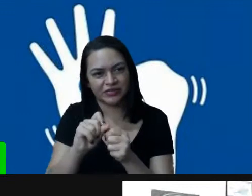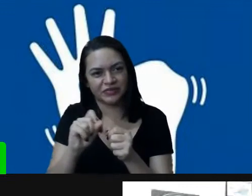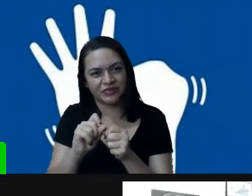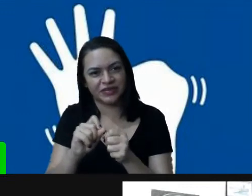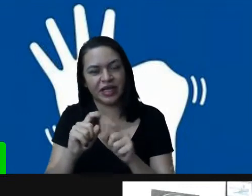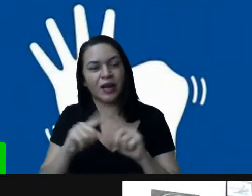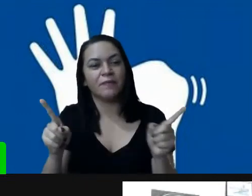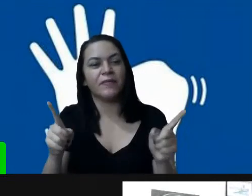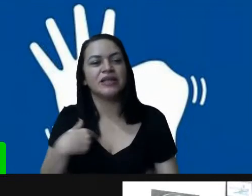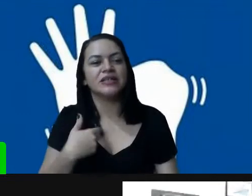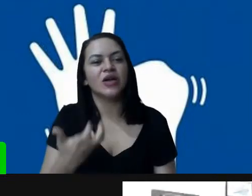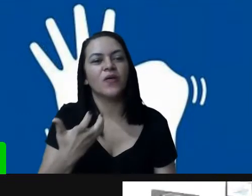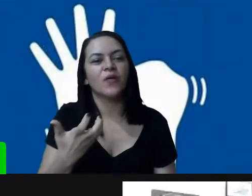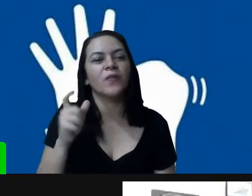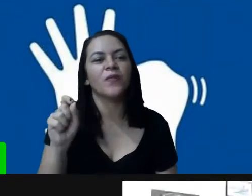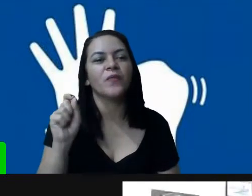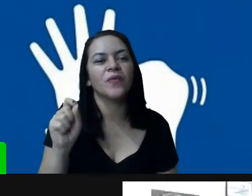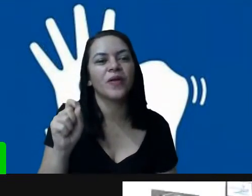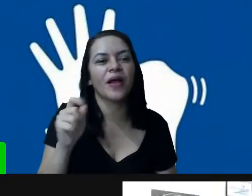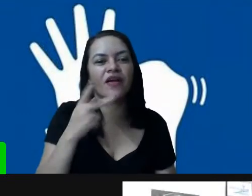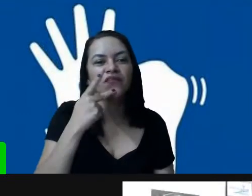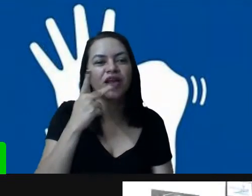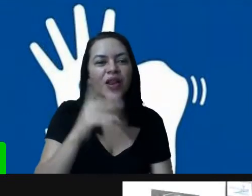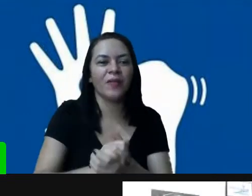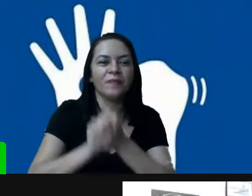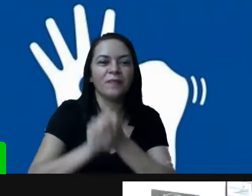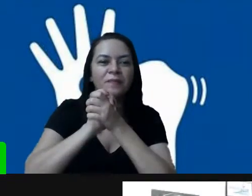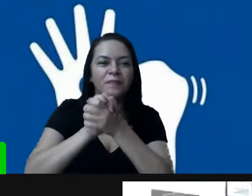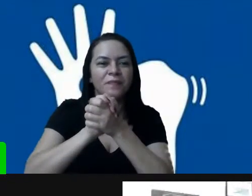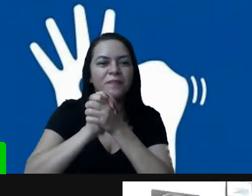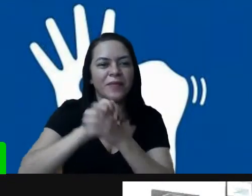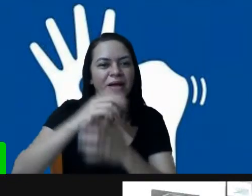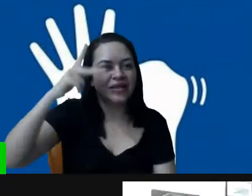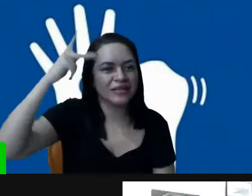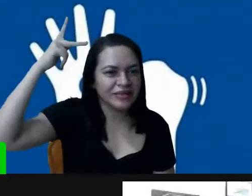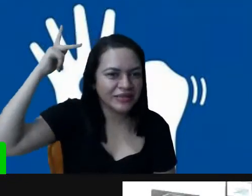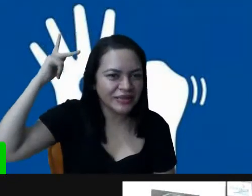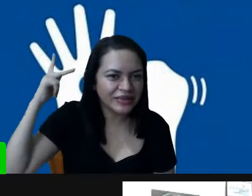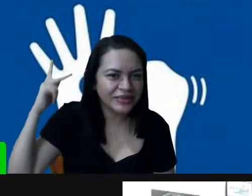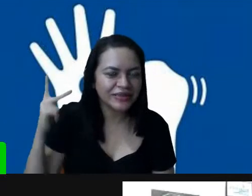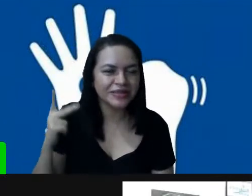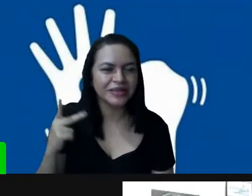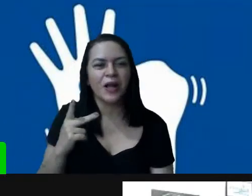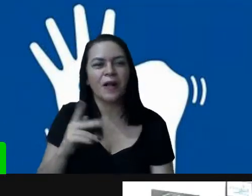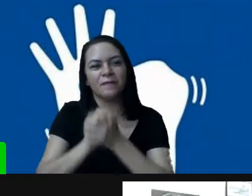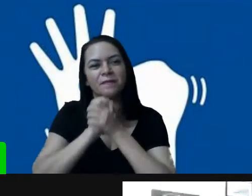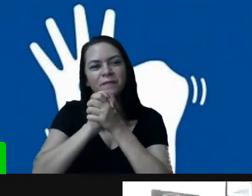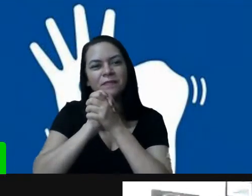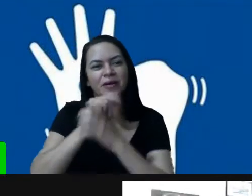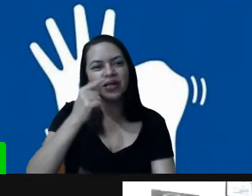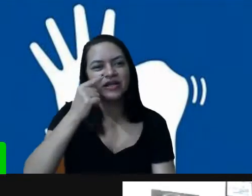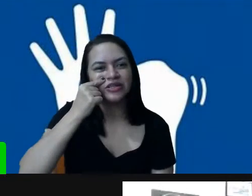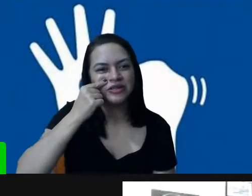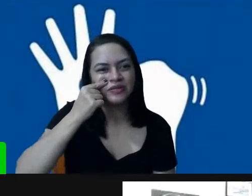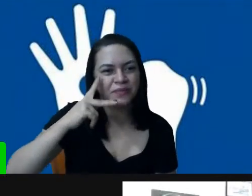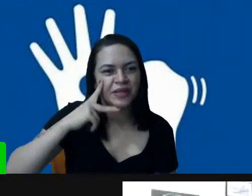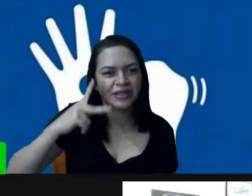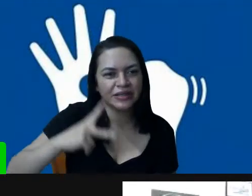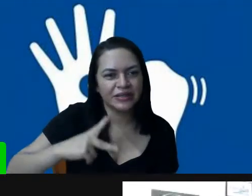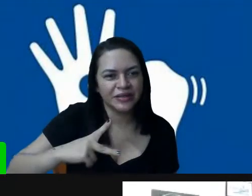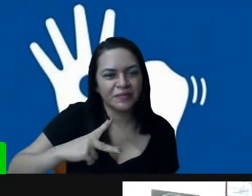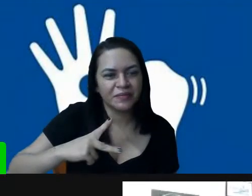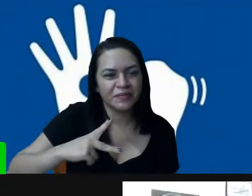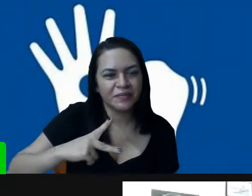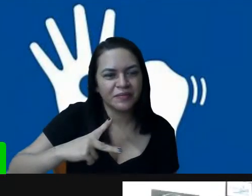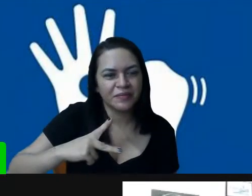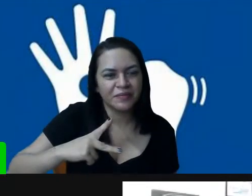as pessoas estão mandando parabéns para ti aqui, parabéns para Jace e para o Paulo. O Márcio também